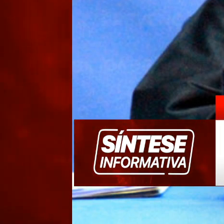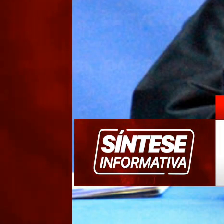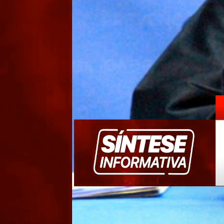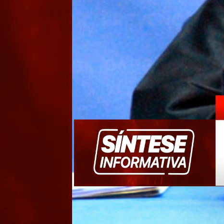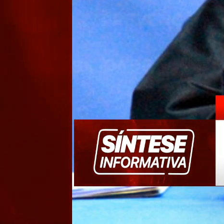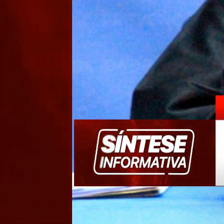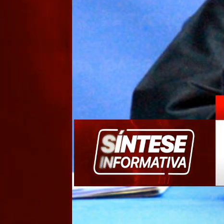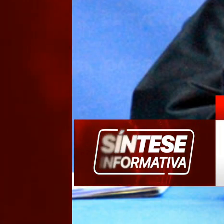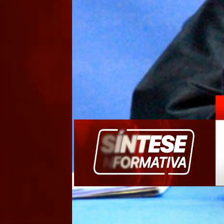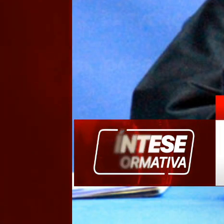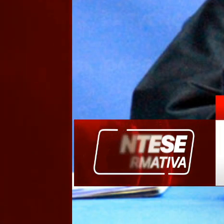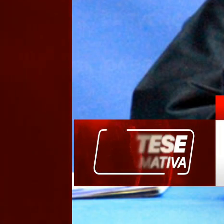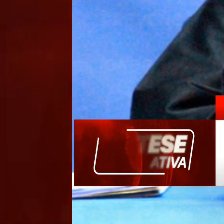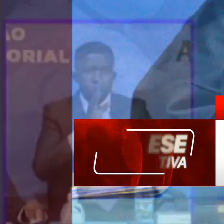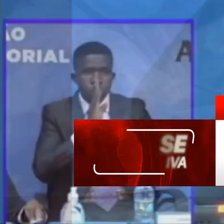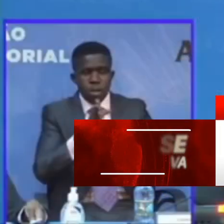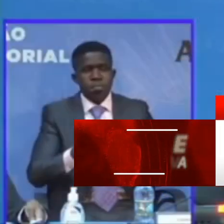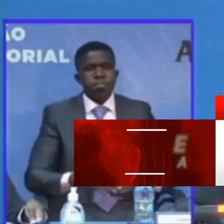pandemia no país.